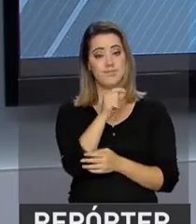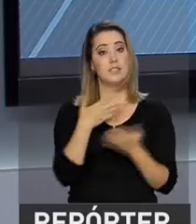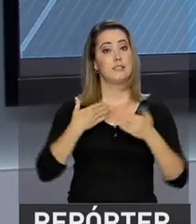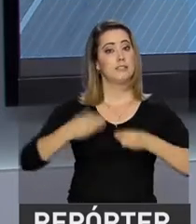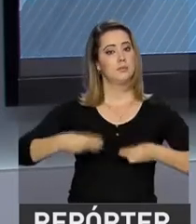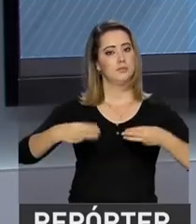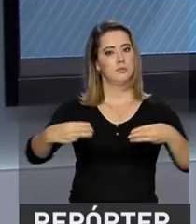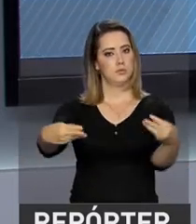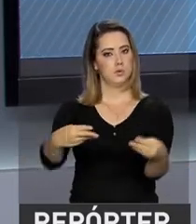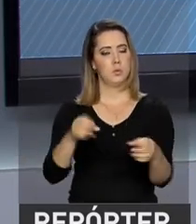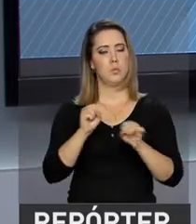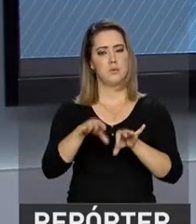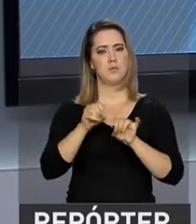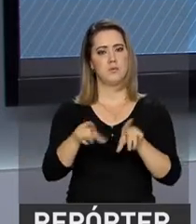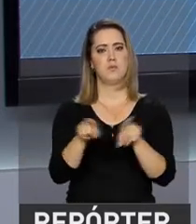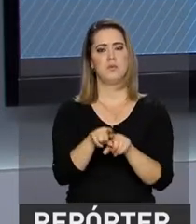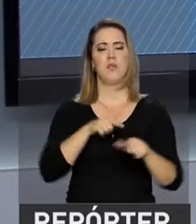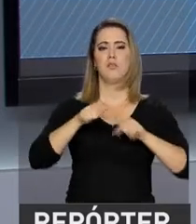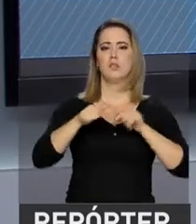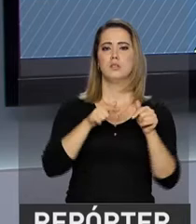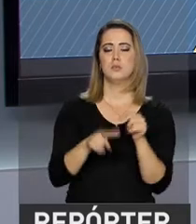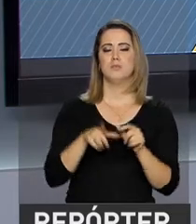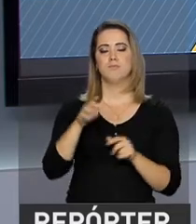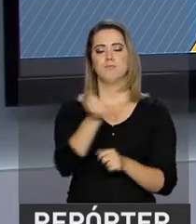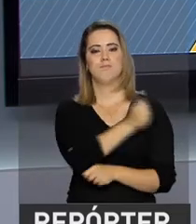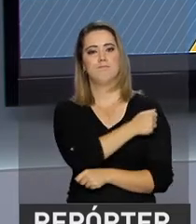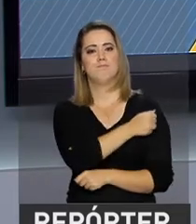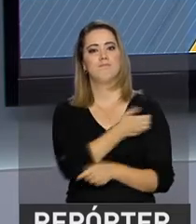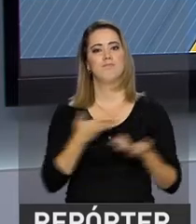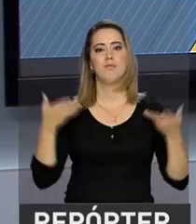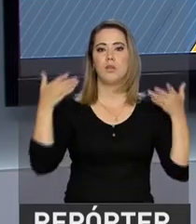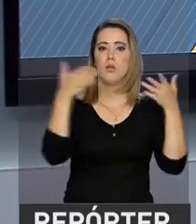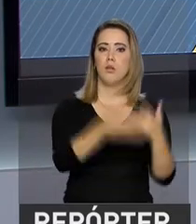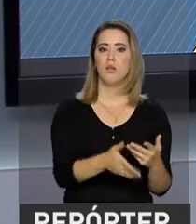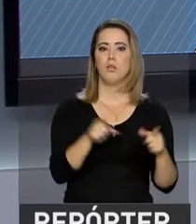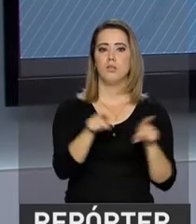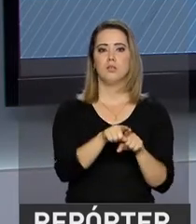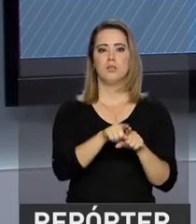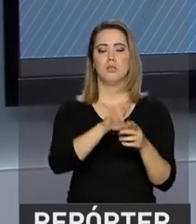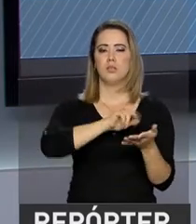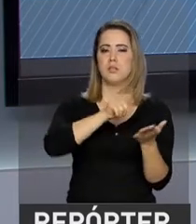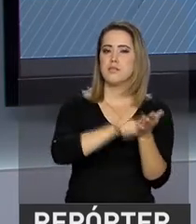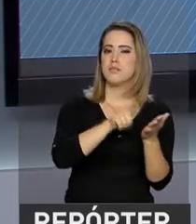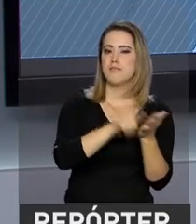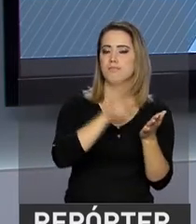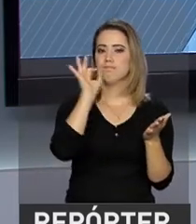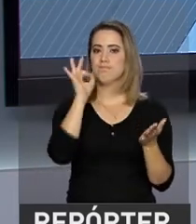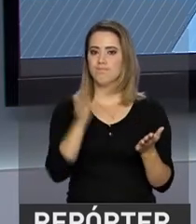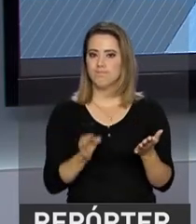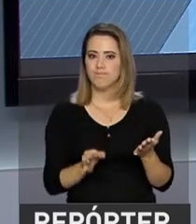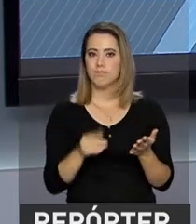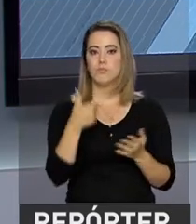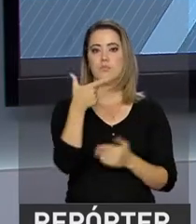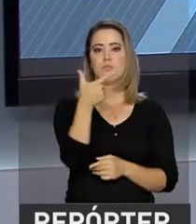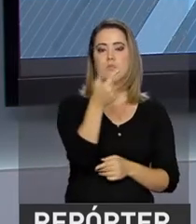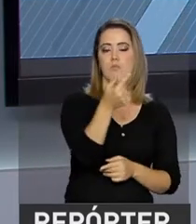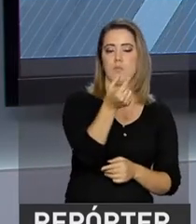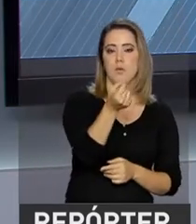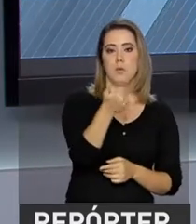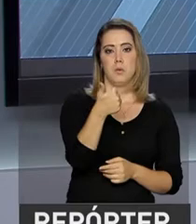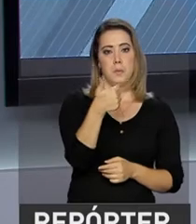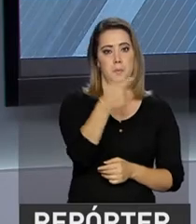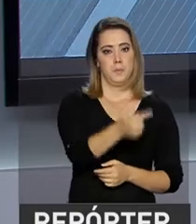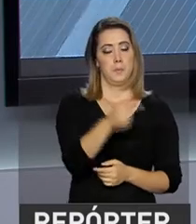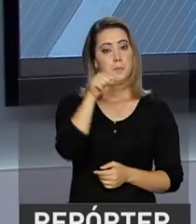para que alunos de escolas públicas de todo o país tenham acesso a material pedagógico de qualidade em 2017 o programa nacional